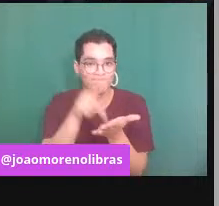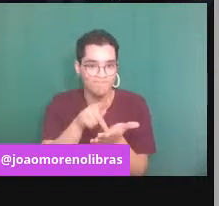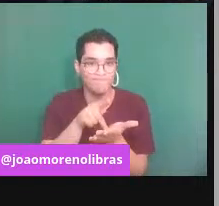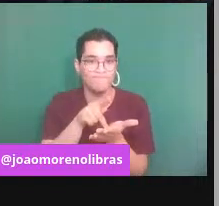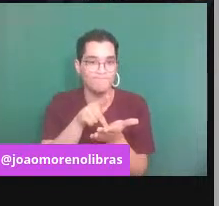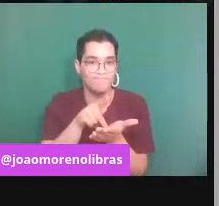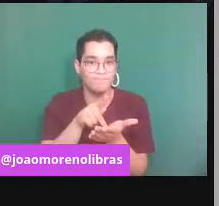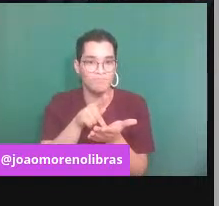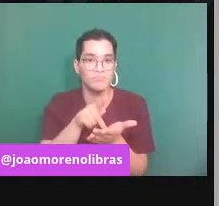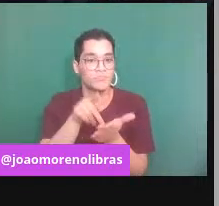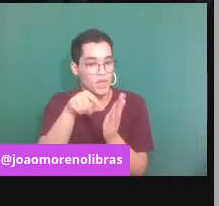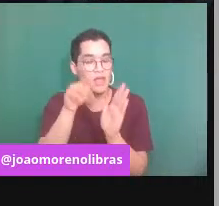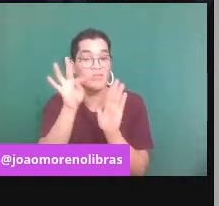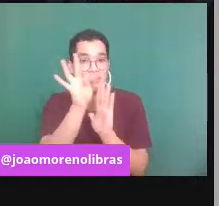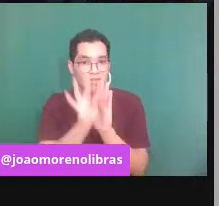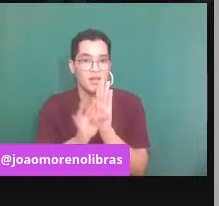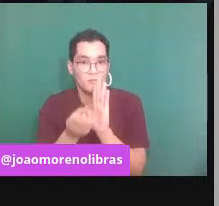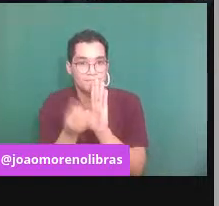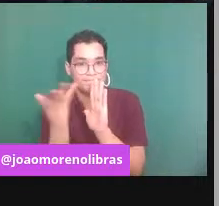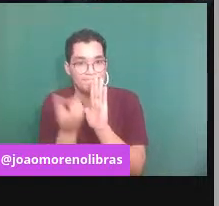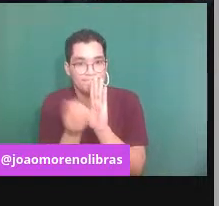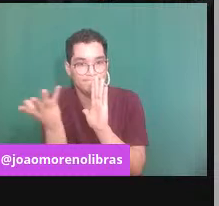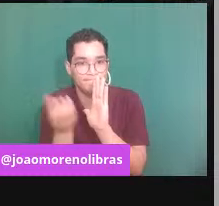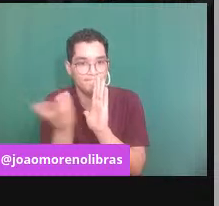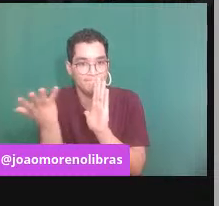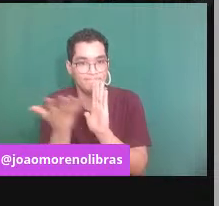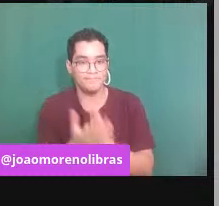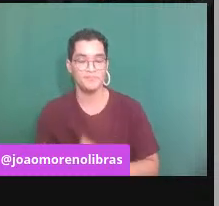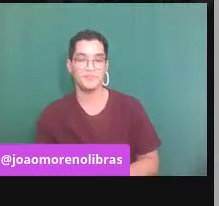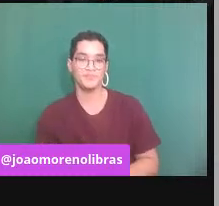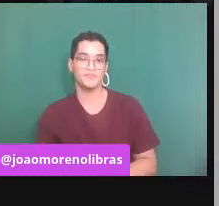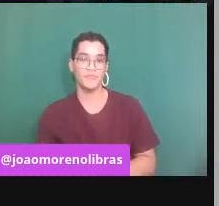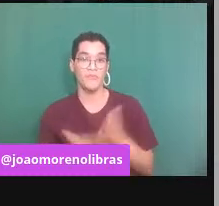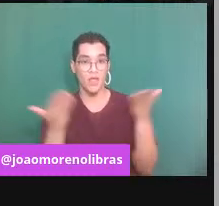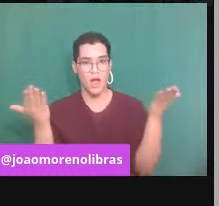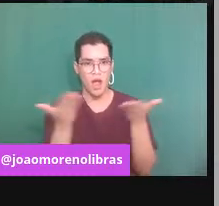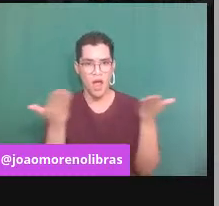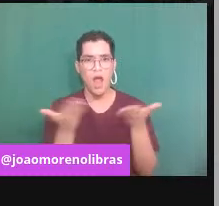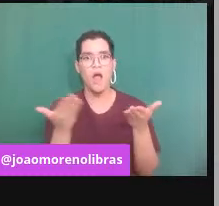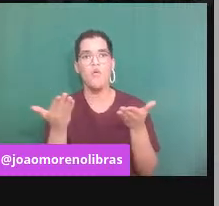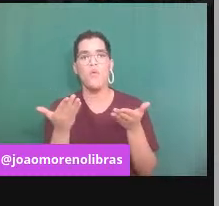Depois, na sequência, eu também trago a vocês